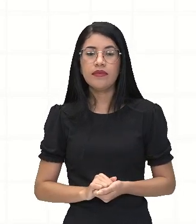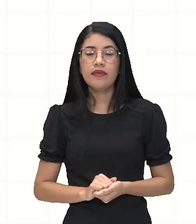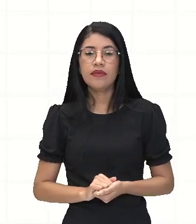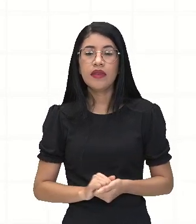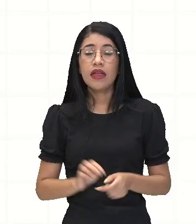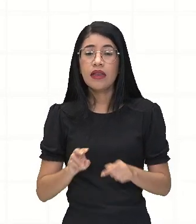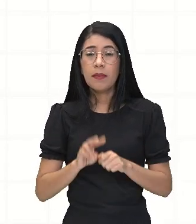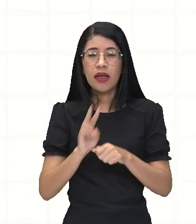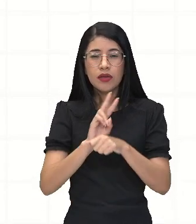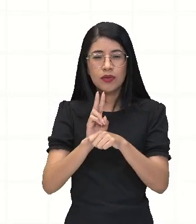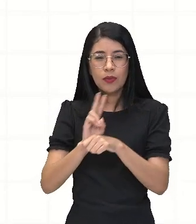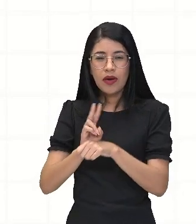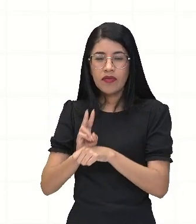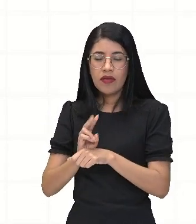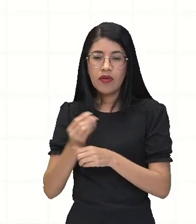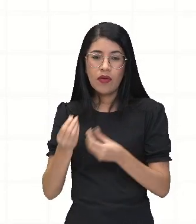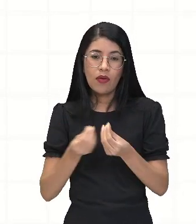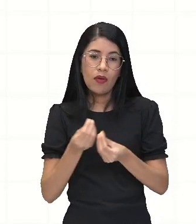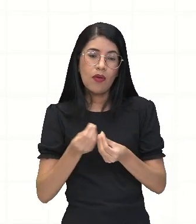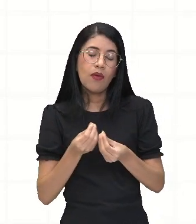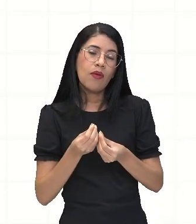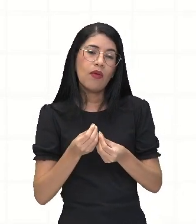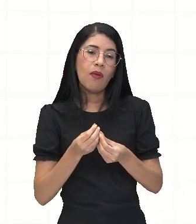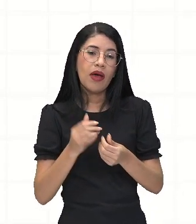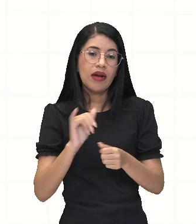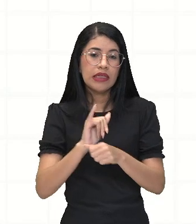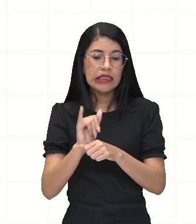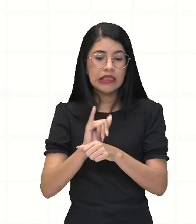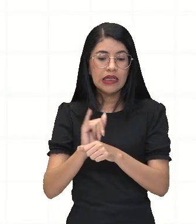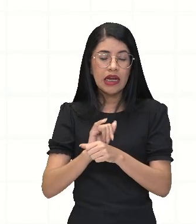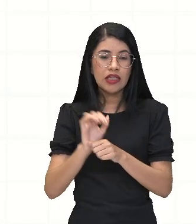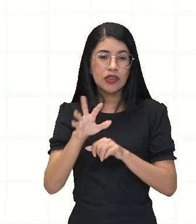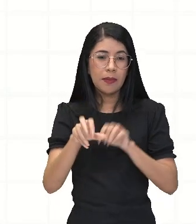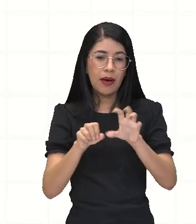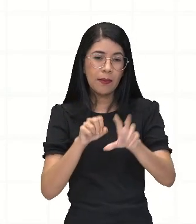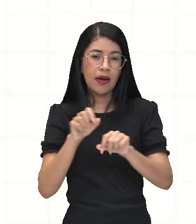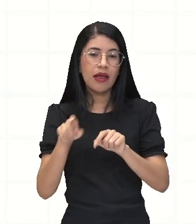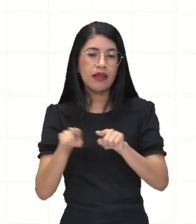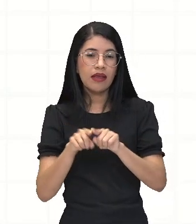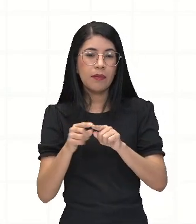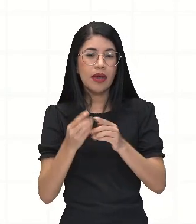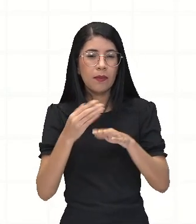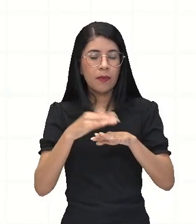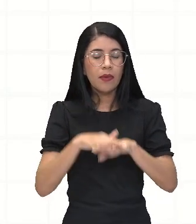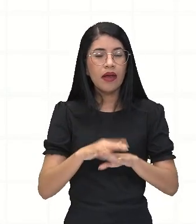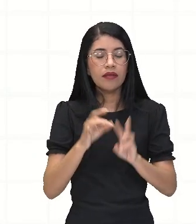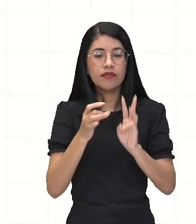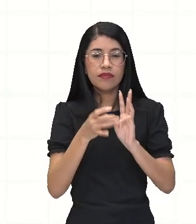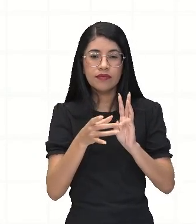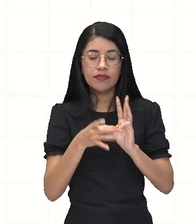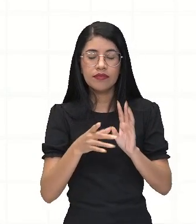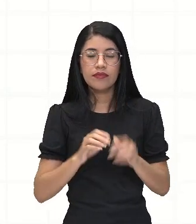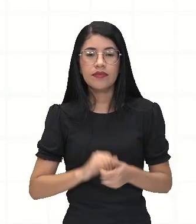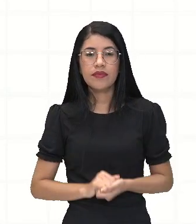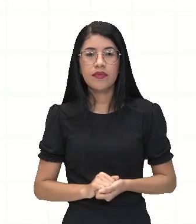de supervisionar os métodos de recrutamento e subjugação da mão de obra